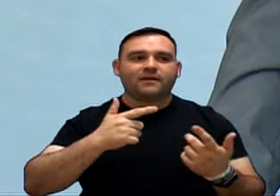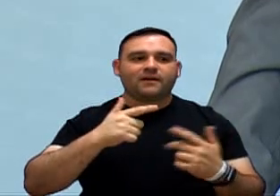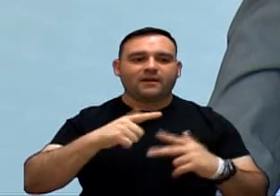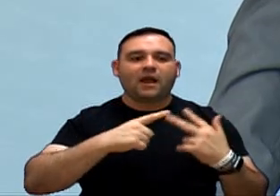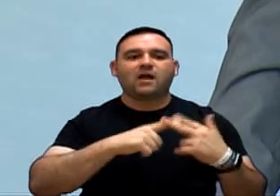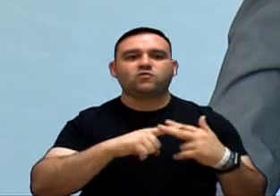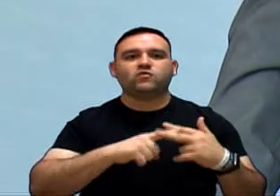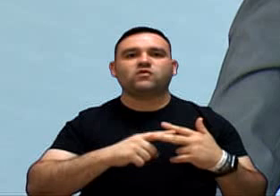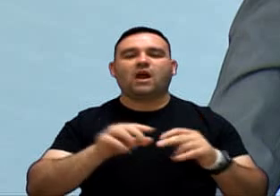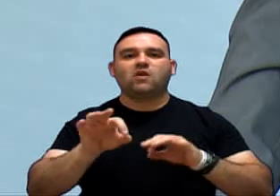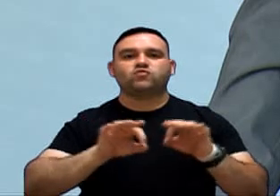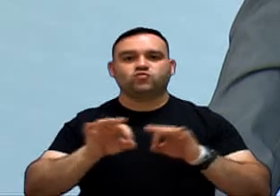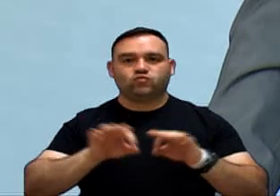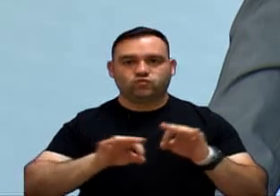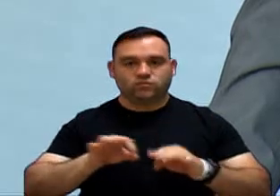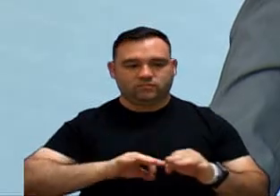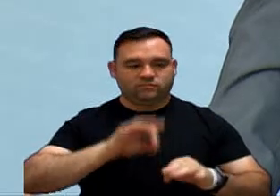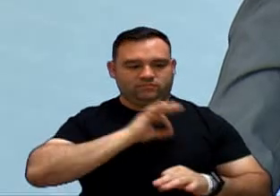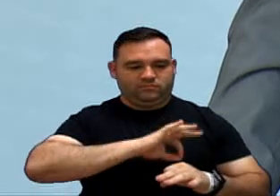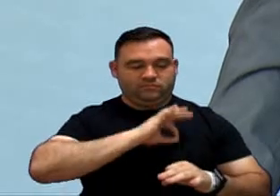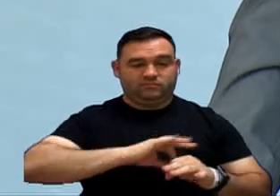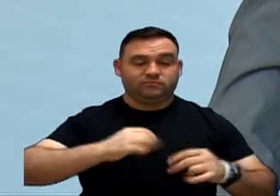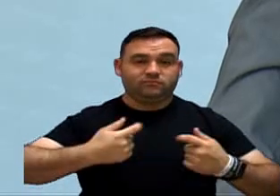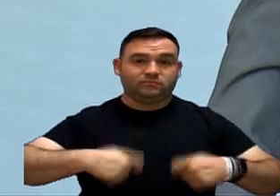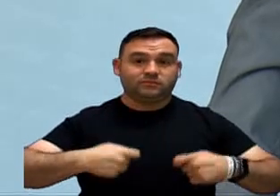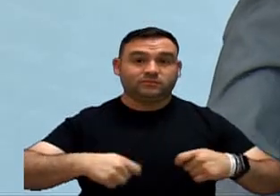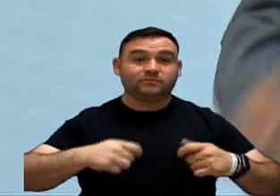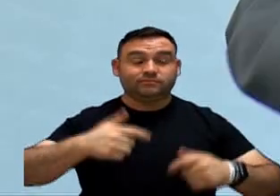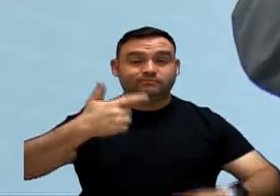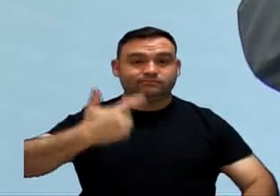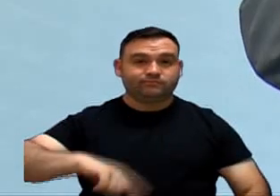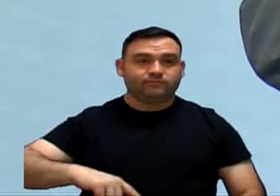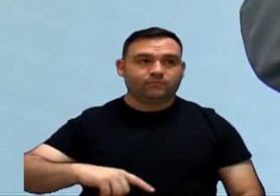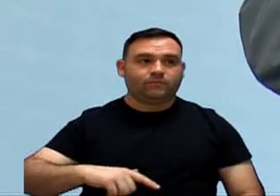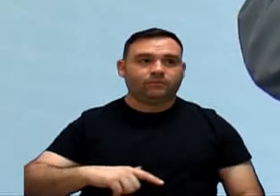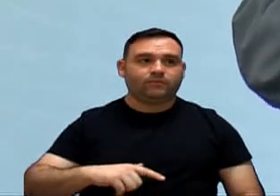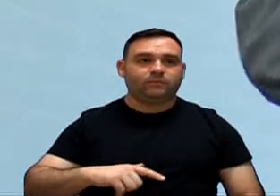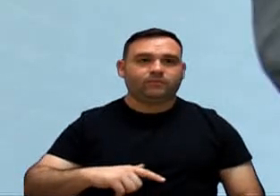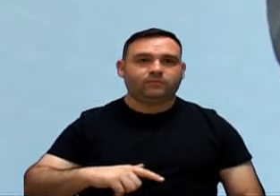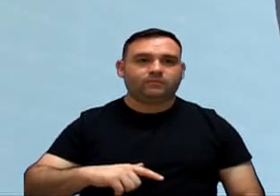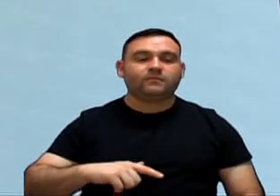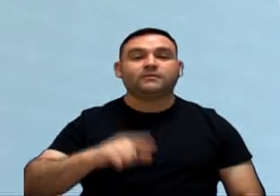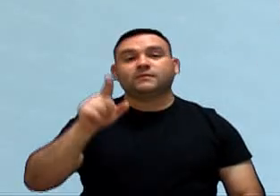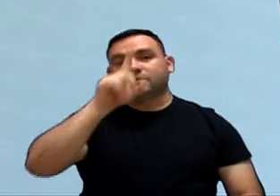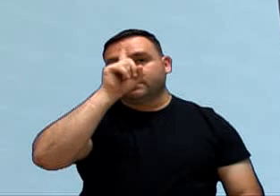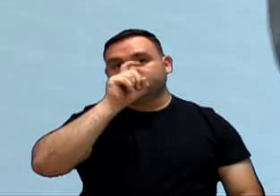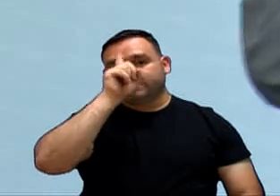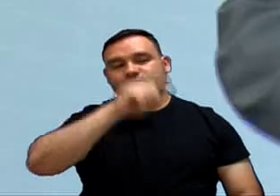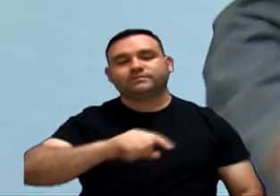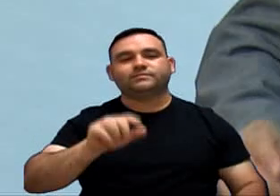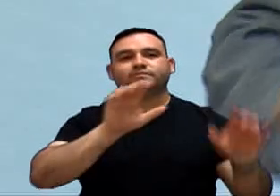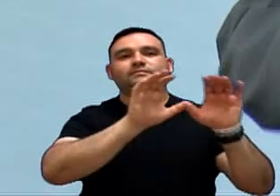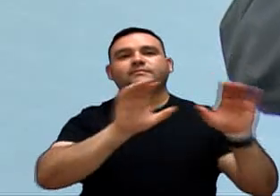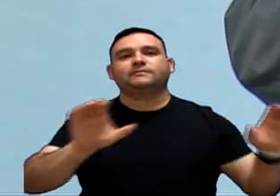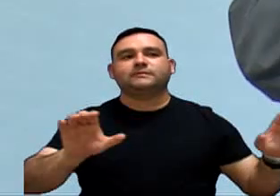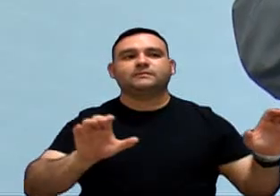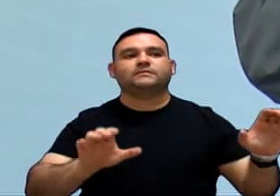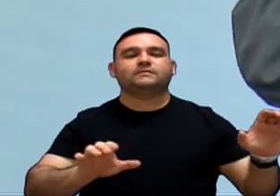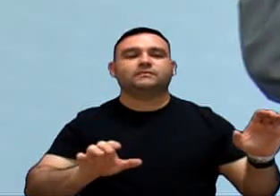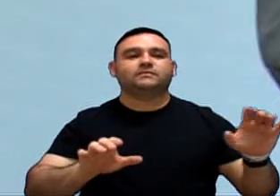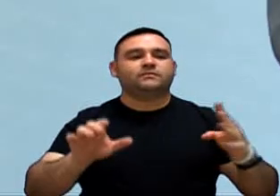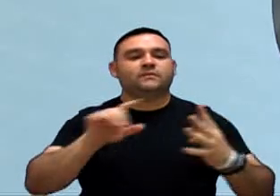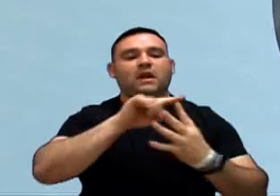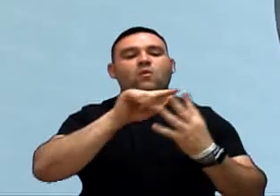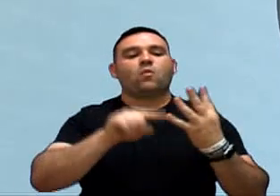os reajustes necessários. Aliás, a Santa Casa, das